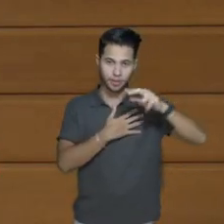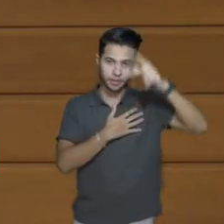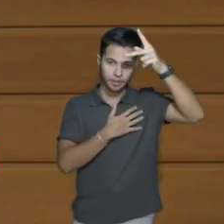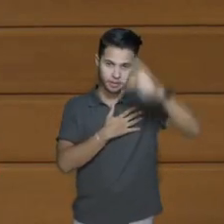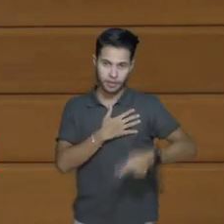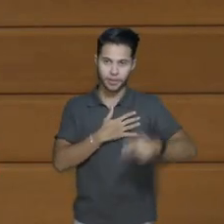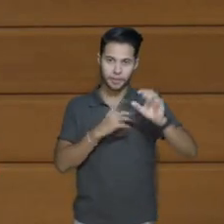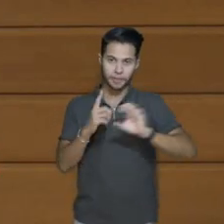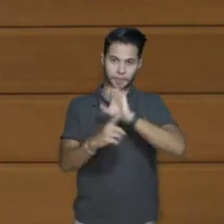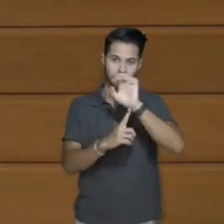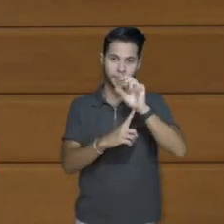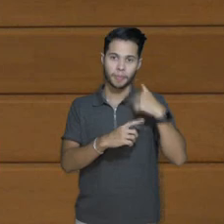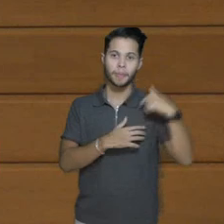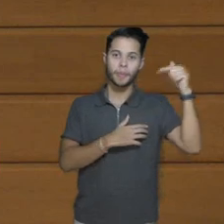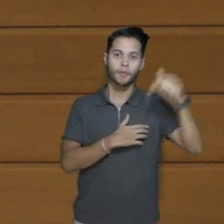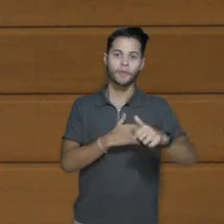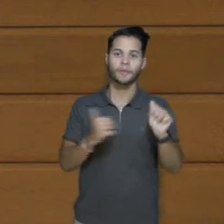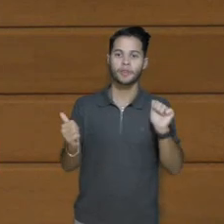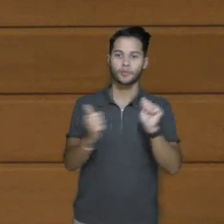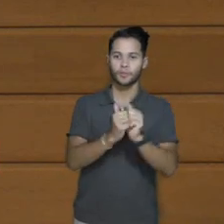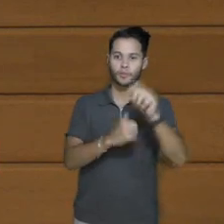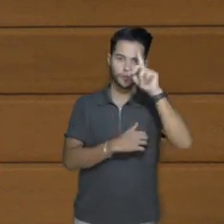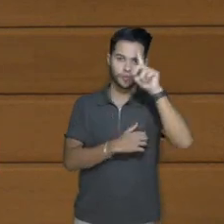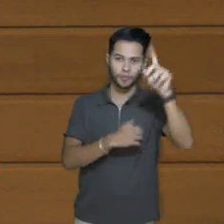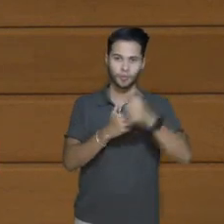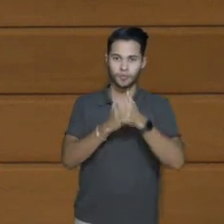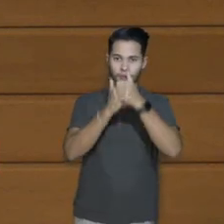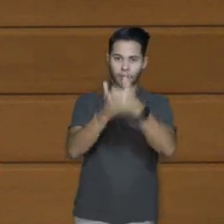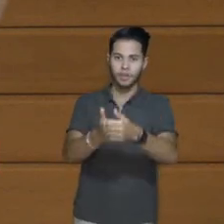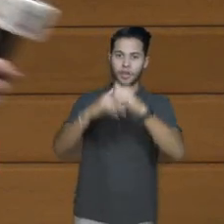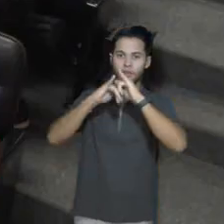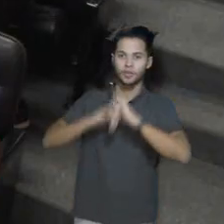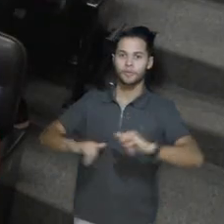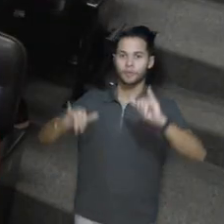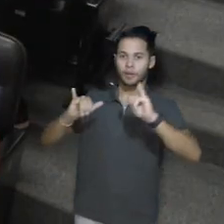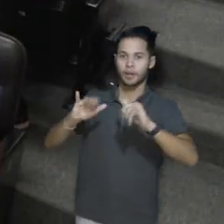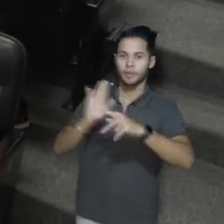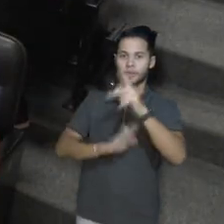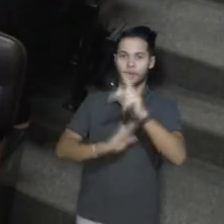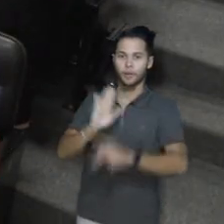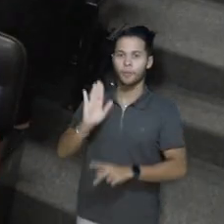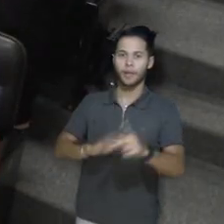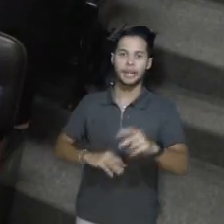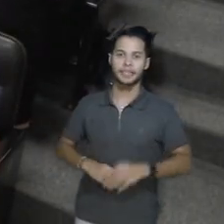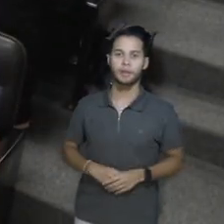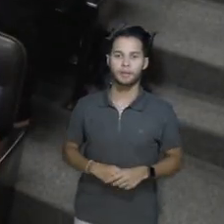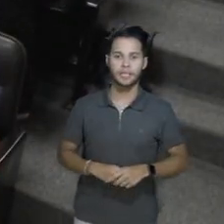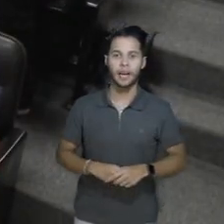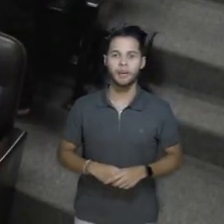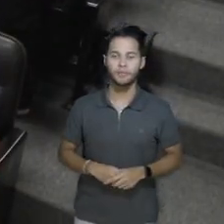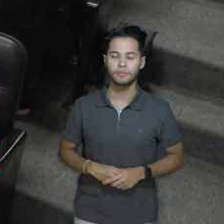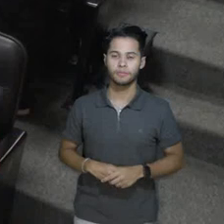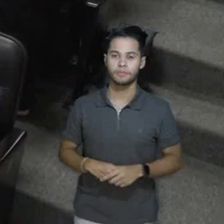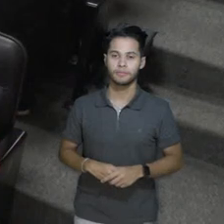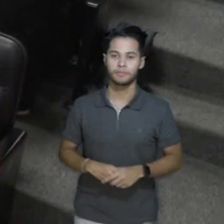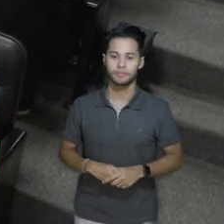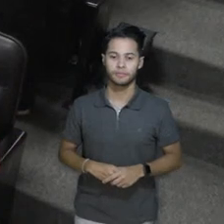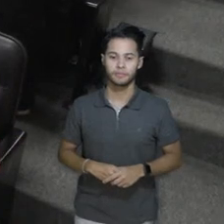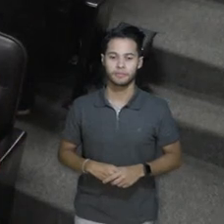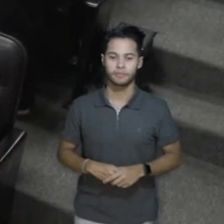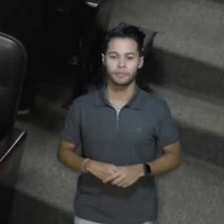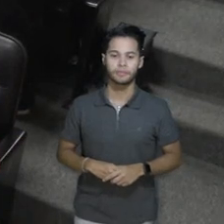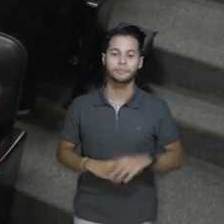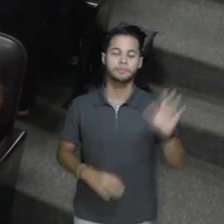acompanhar Nossa diretoria para ajudar na divulgação também do programa Olá boa tarde eu sou a jornalista Melina